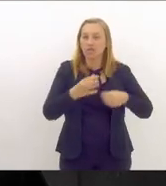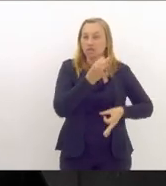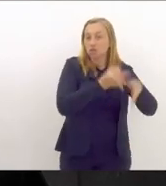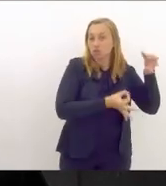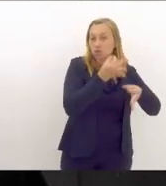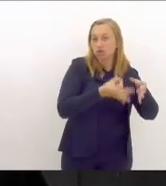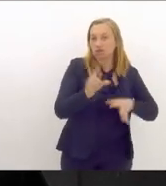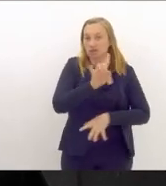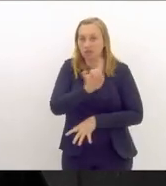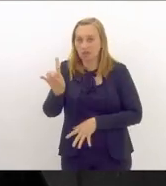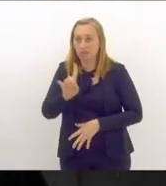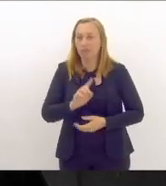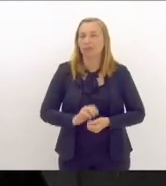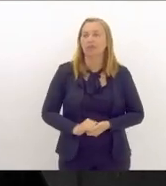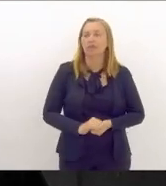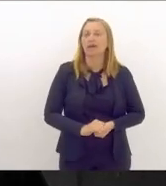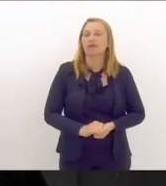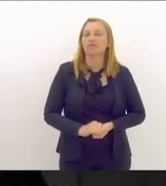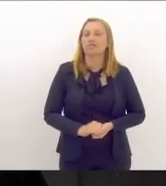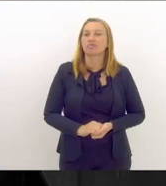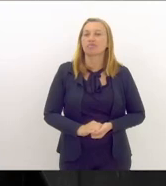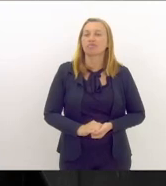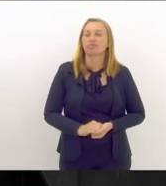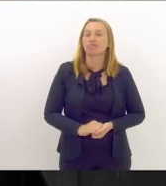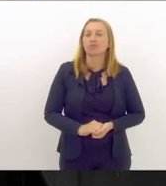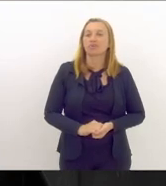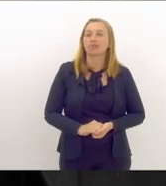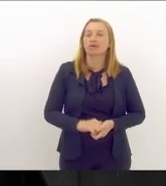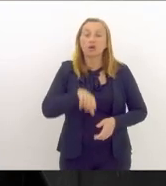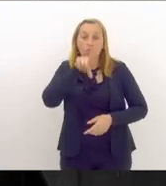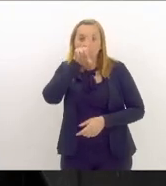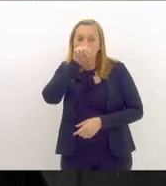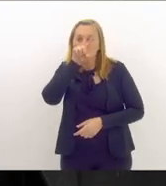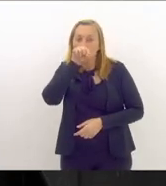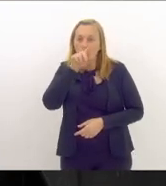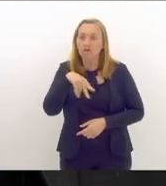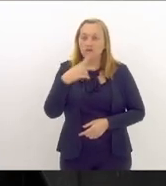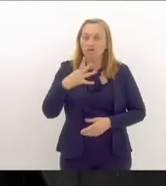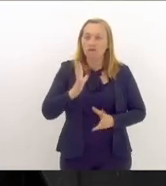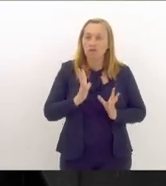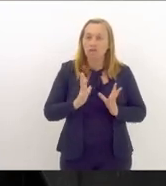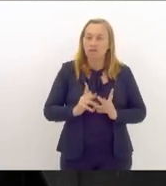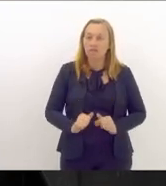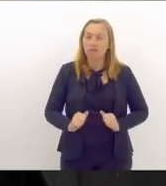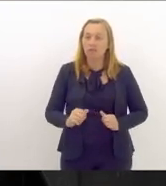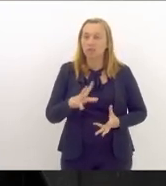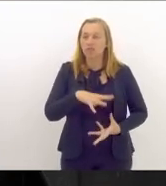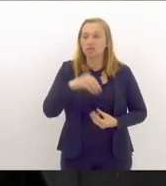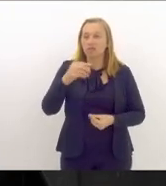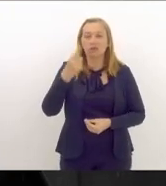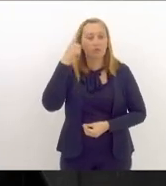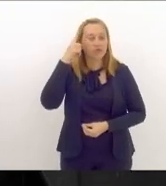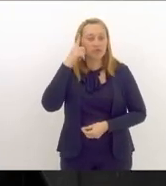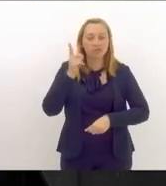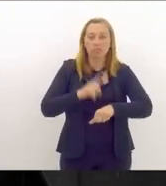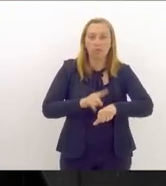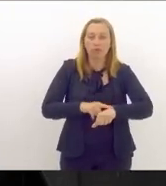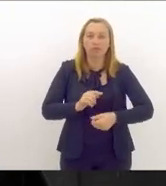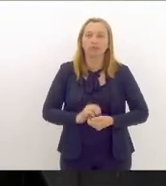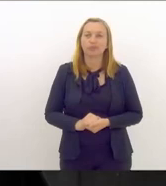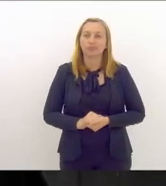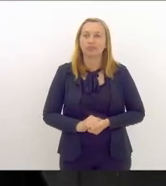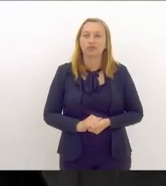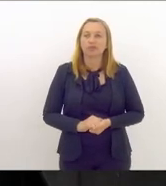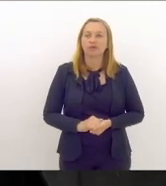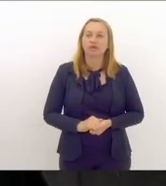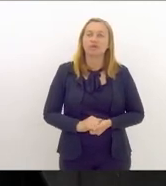Né? E aí, aquele Twitter que falou, que lavou a alma do que a gente estava pensando naquele momento, na